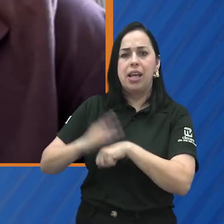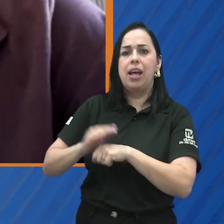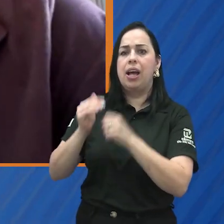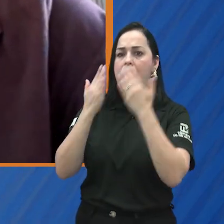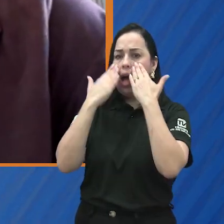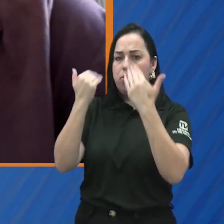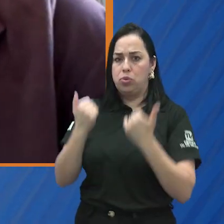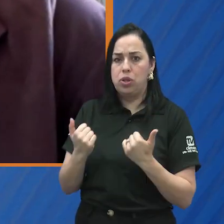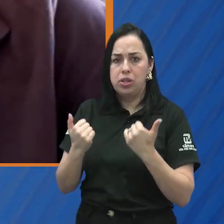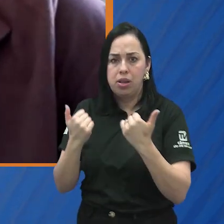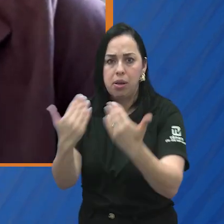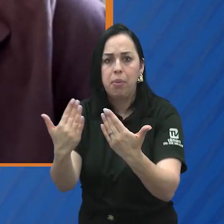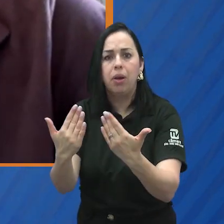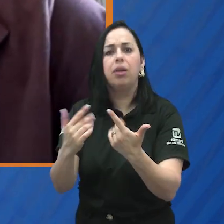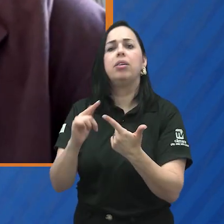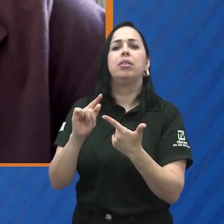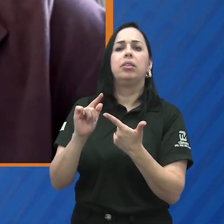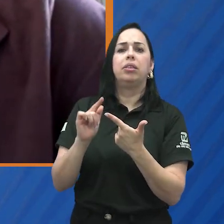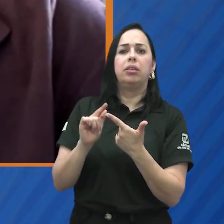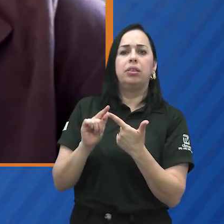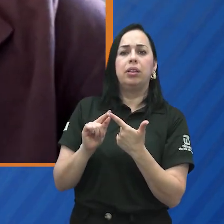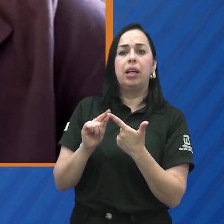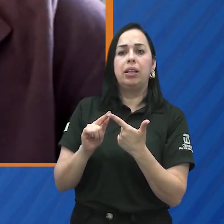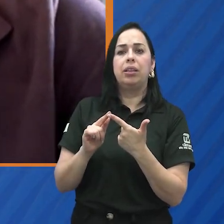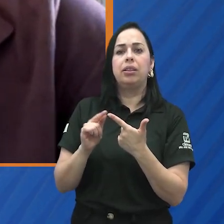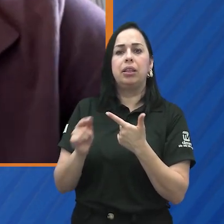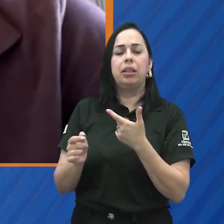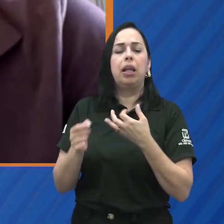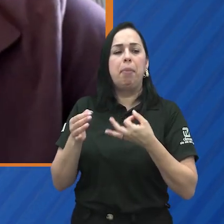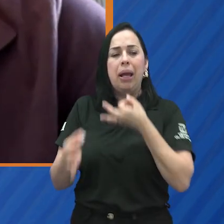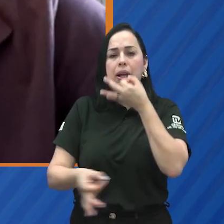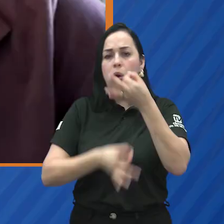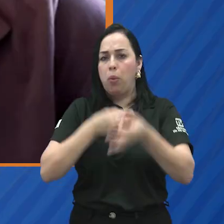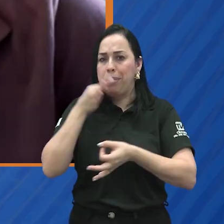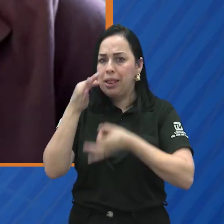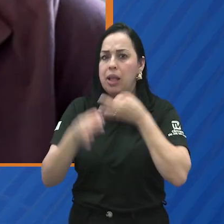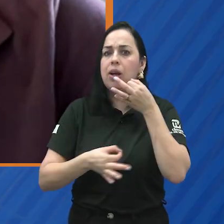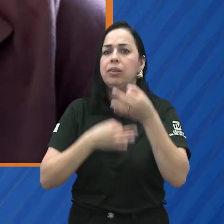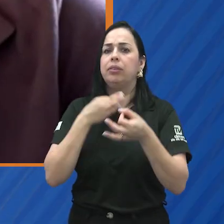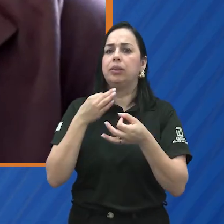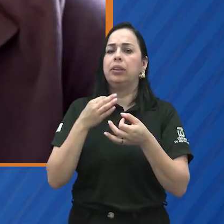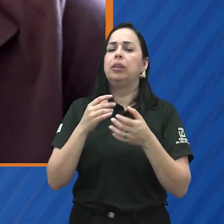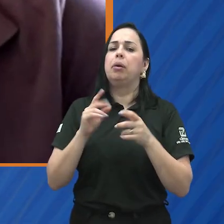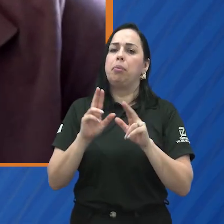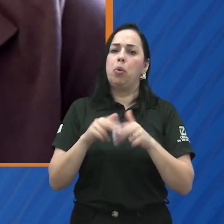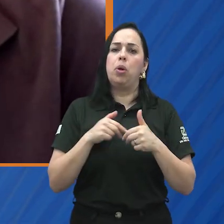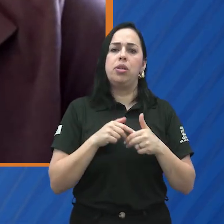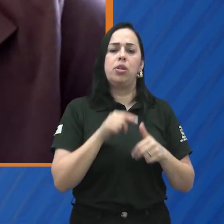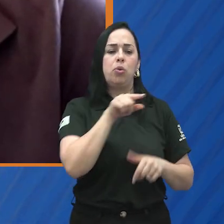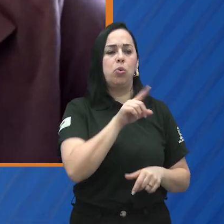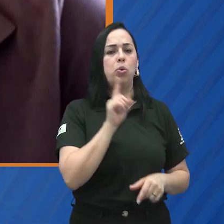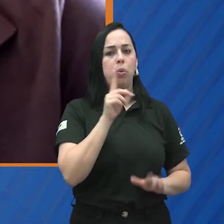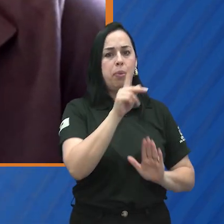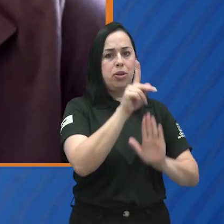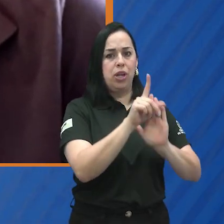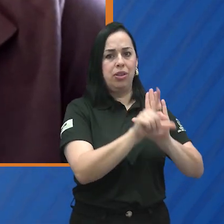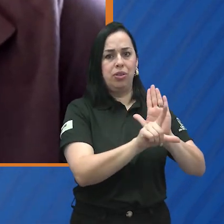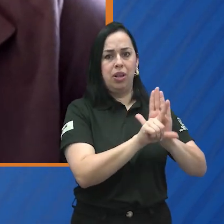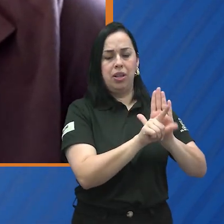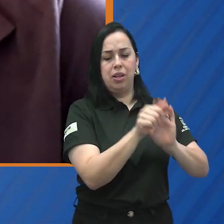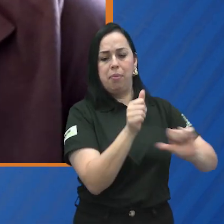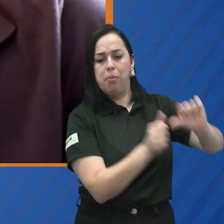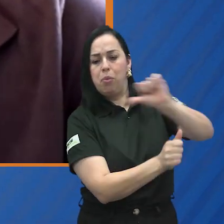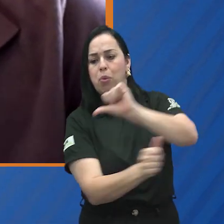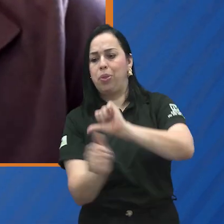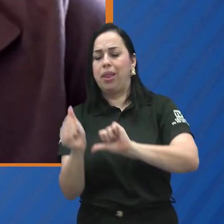audiências públicas, para a gente poder dar a Câmara poder dar a devida atenção ao projeto, seria interessante que os projetos tivessem,